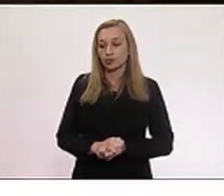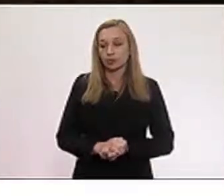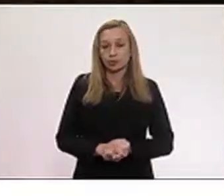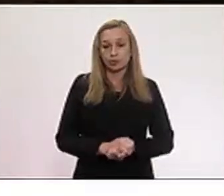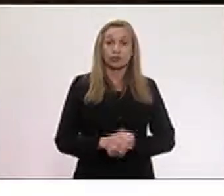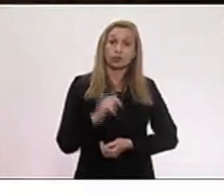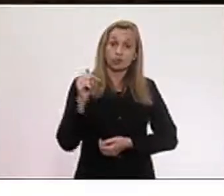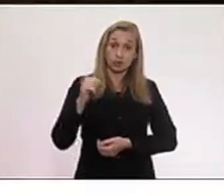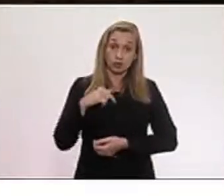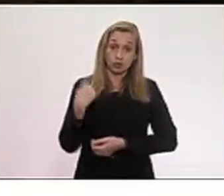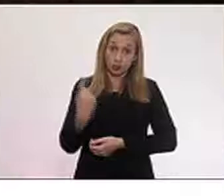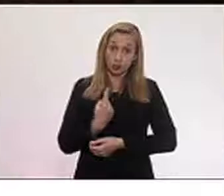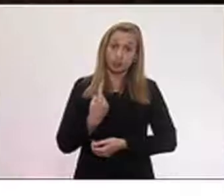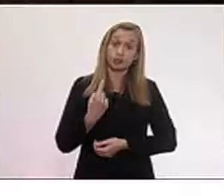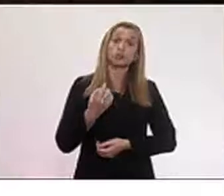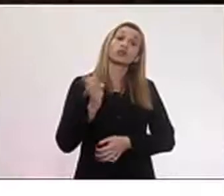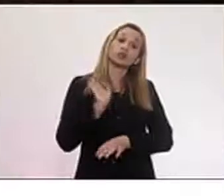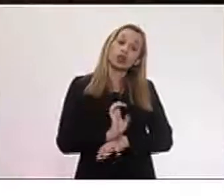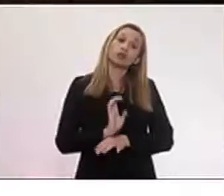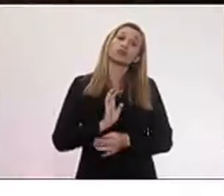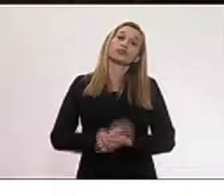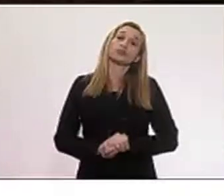Aqui no nosso estado,